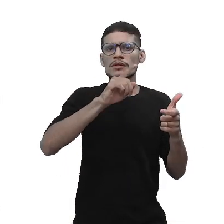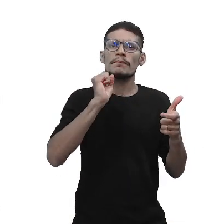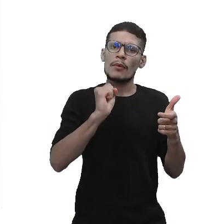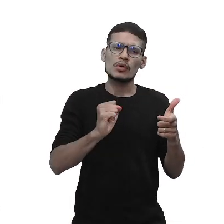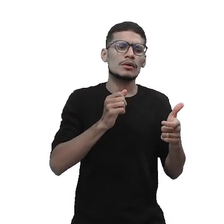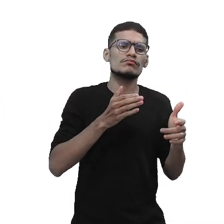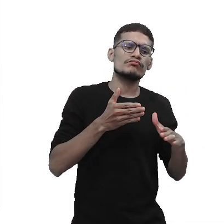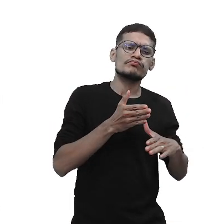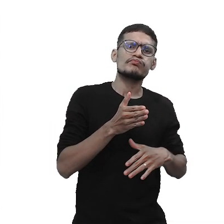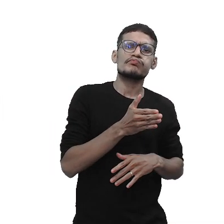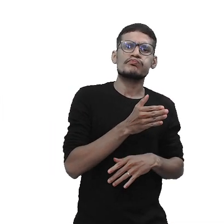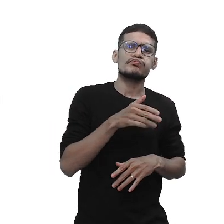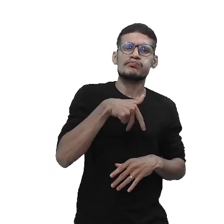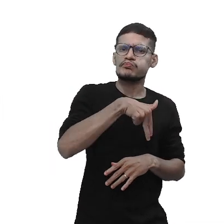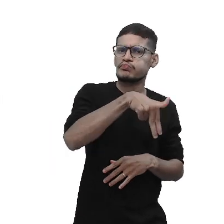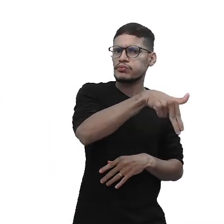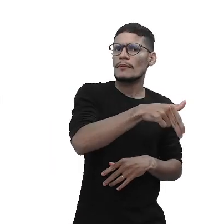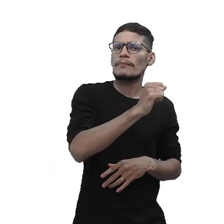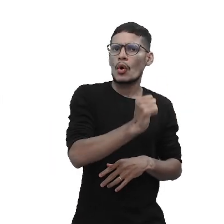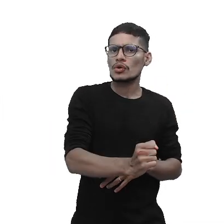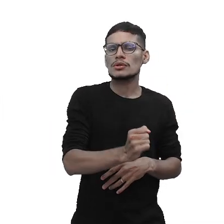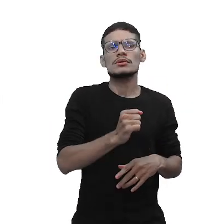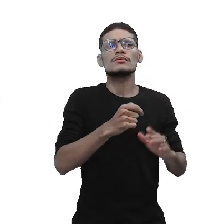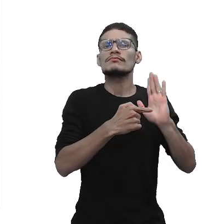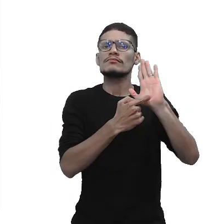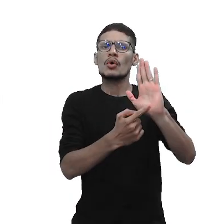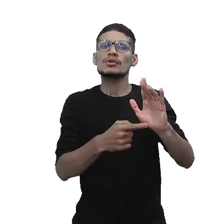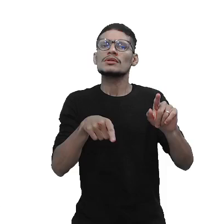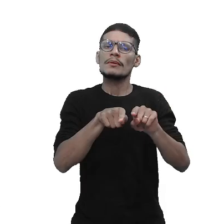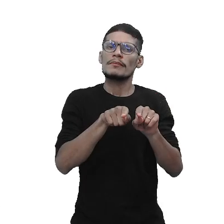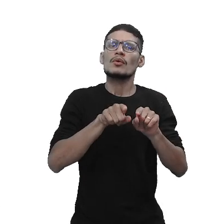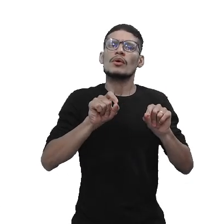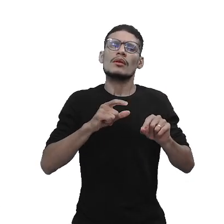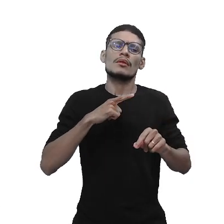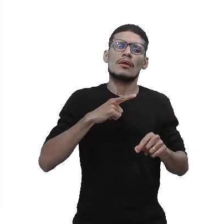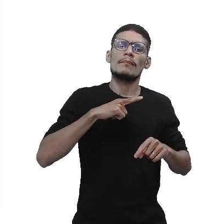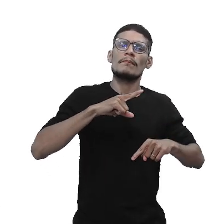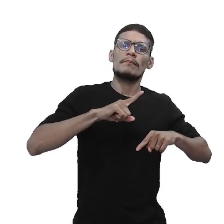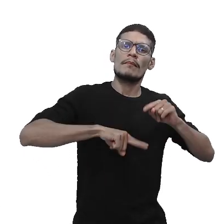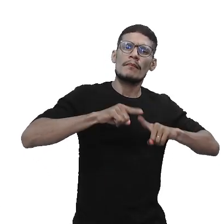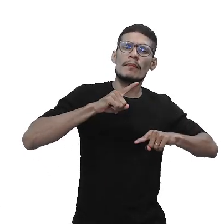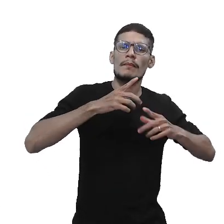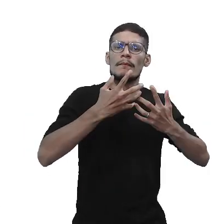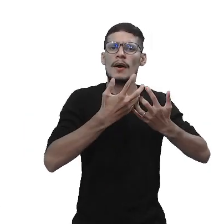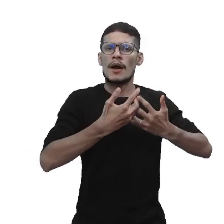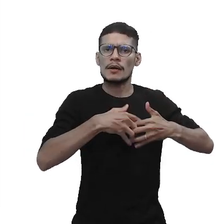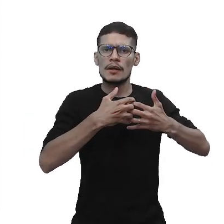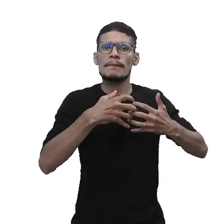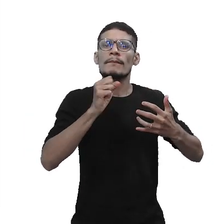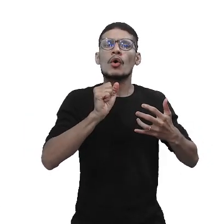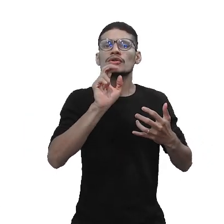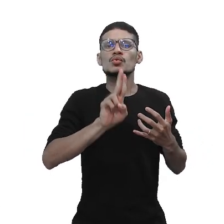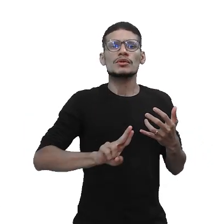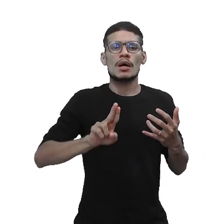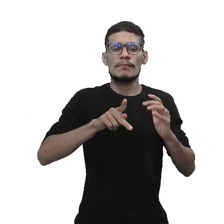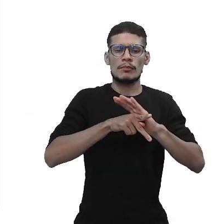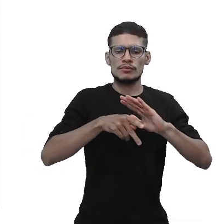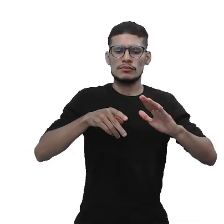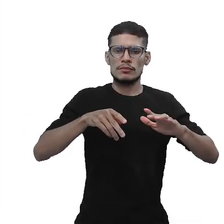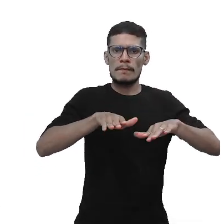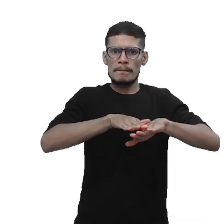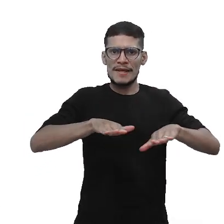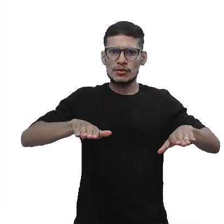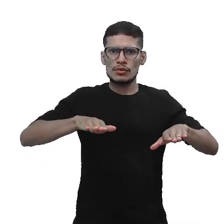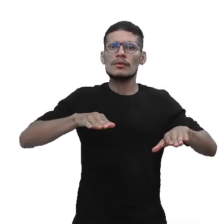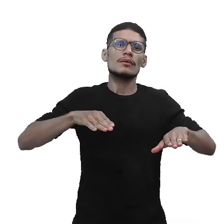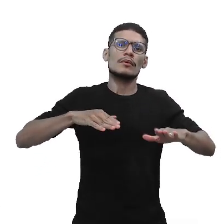demarcações onde vão estar máquinas ou equipamentos. No caso, vai ser utilizada, né, em pisos, né, a gente tem tintas específicas para